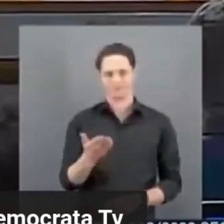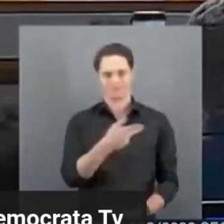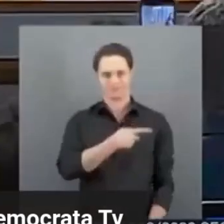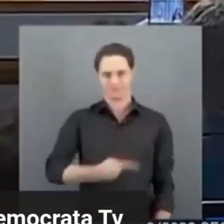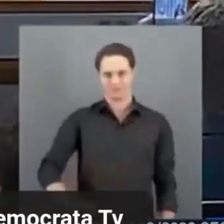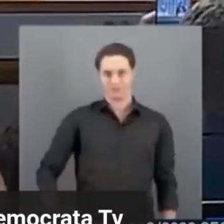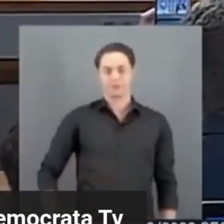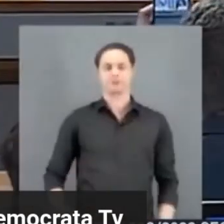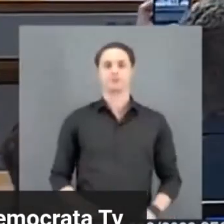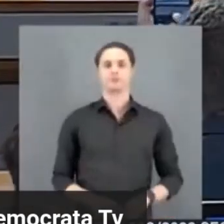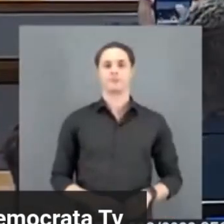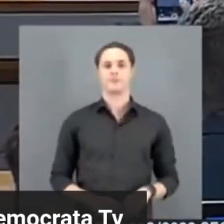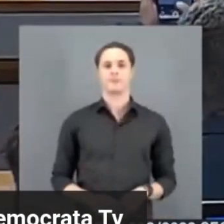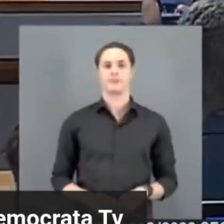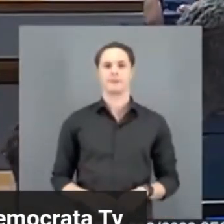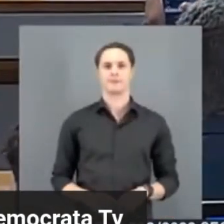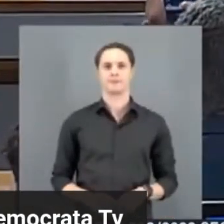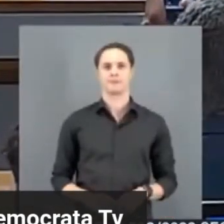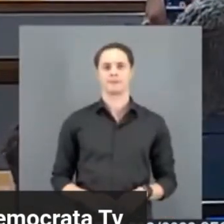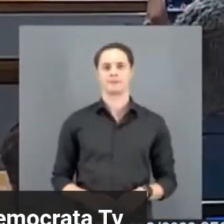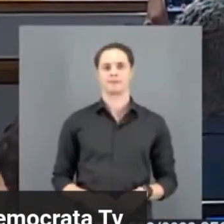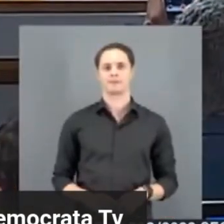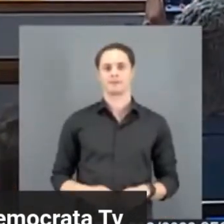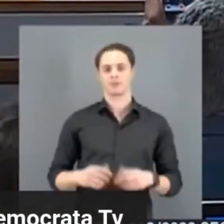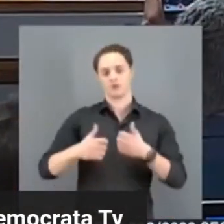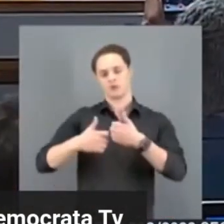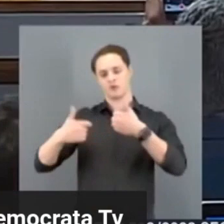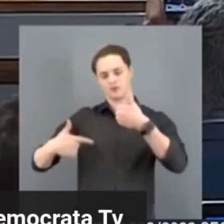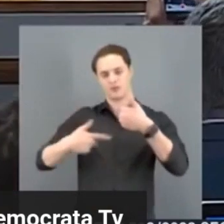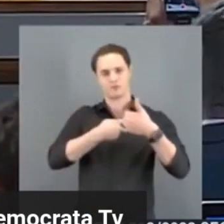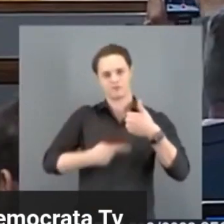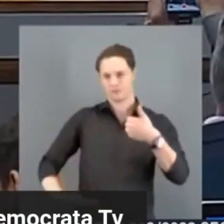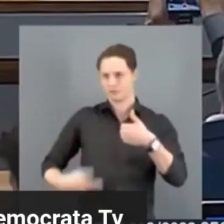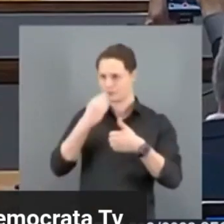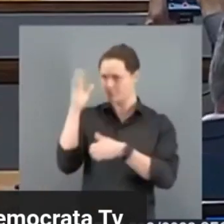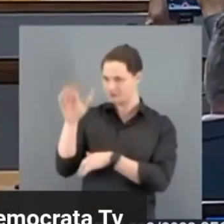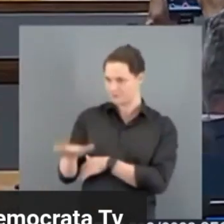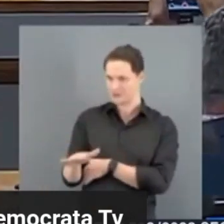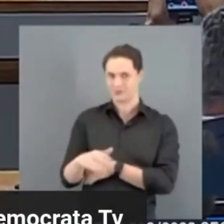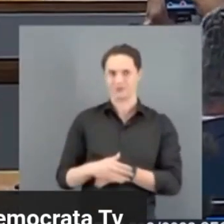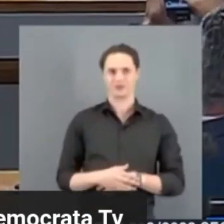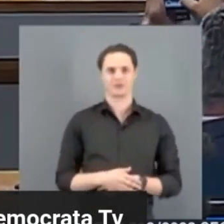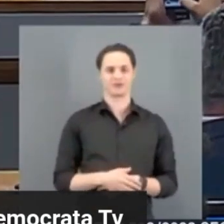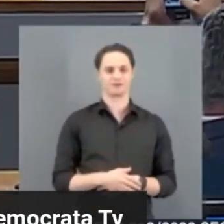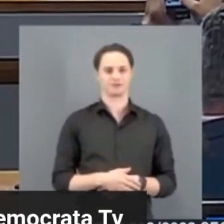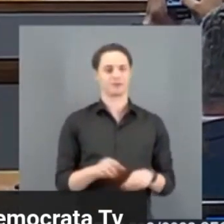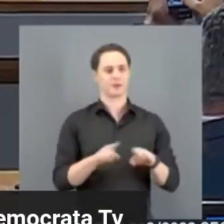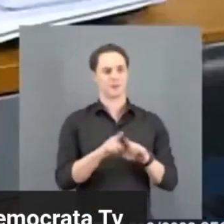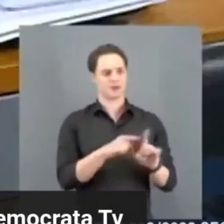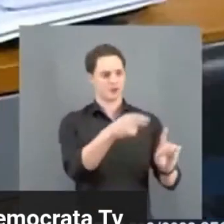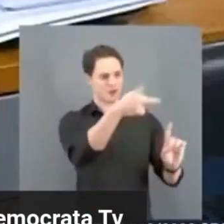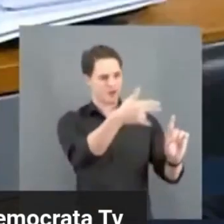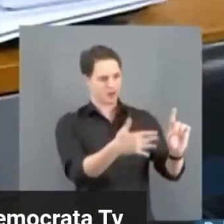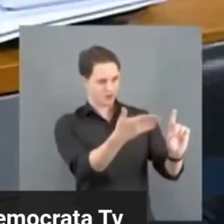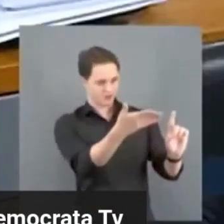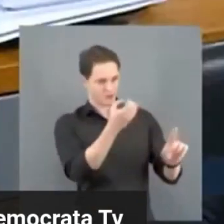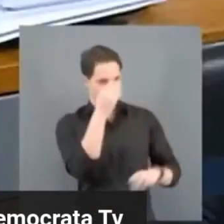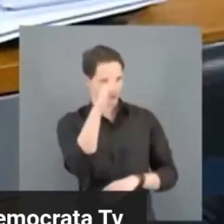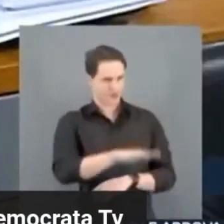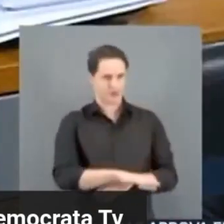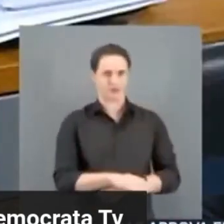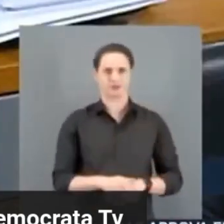presidente, senhor segundo vice-presidente, boa tarde para a nossa relatora. Que sim,